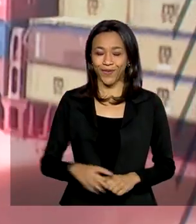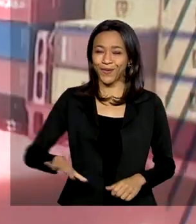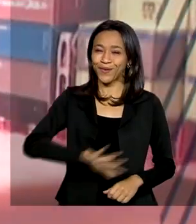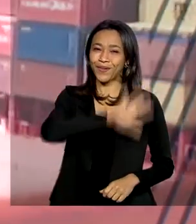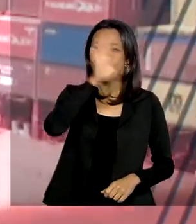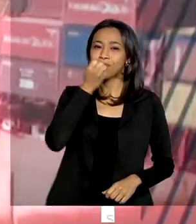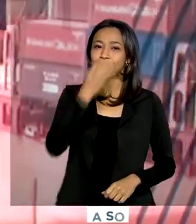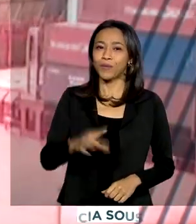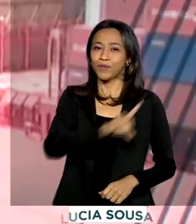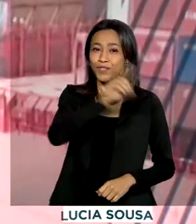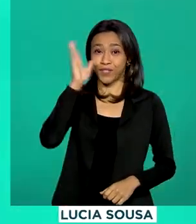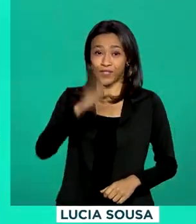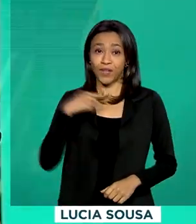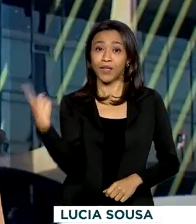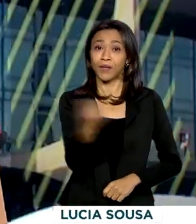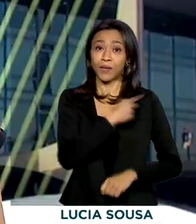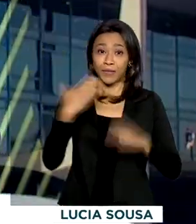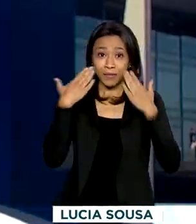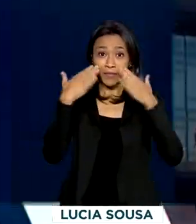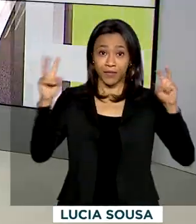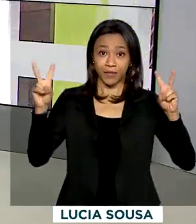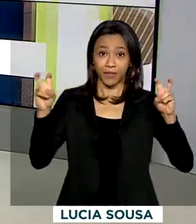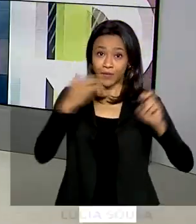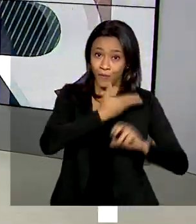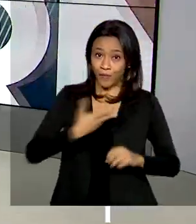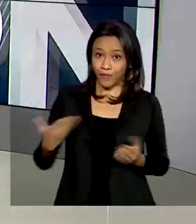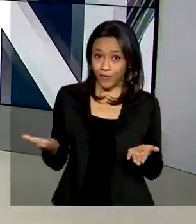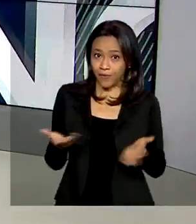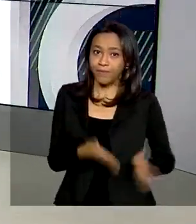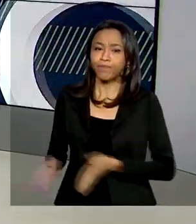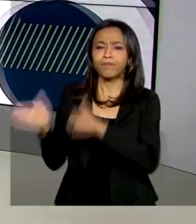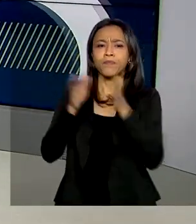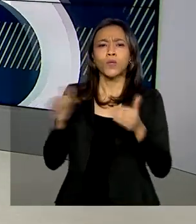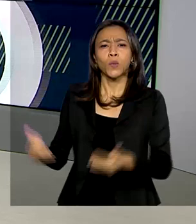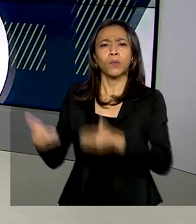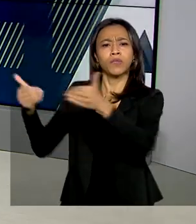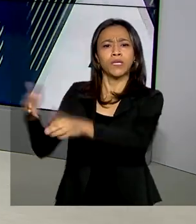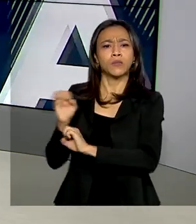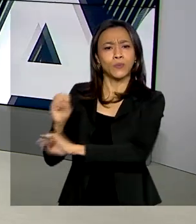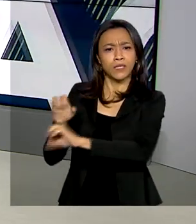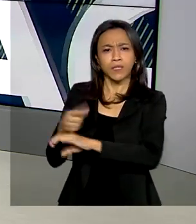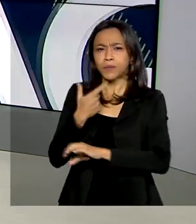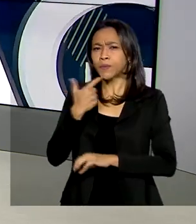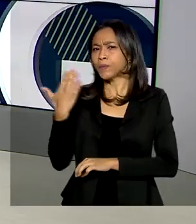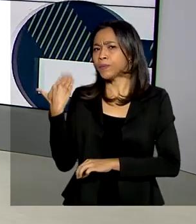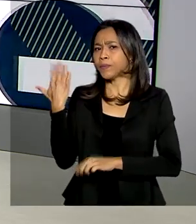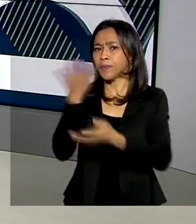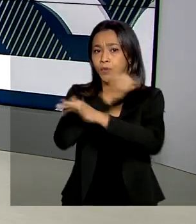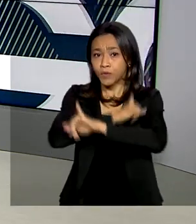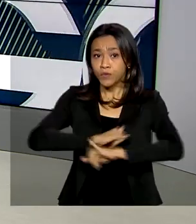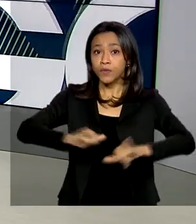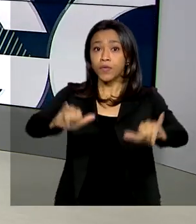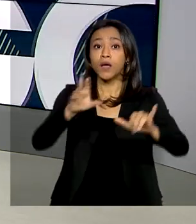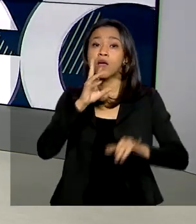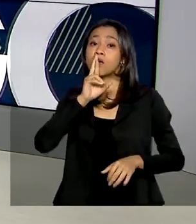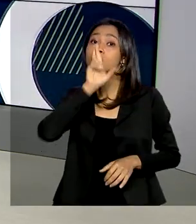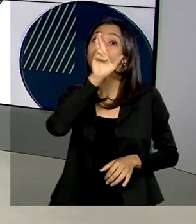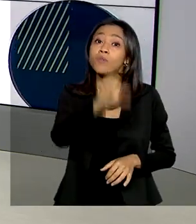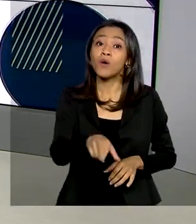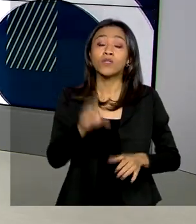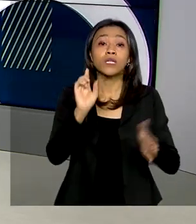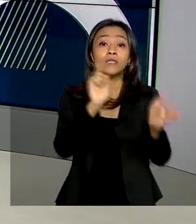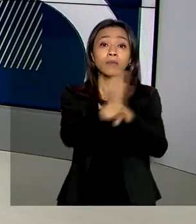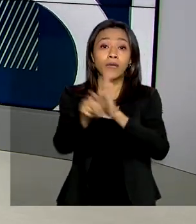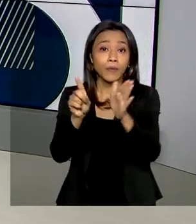o olá bom dia já está no ar o governo agora e o ministério da educação acaba de divulgar o resultado da